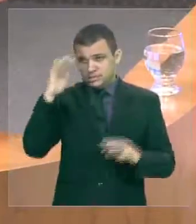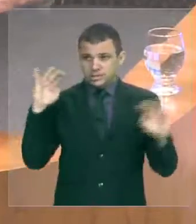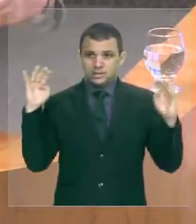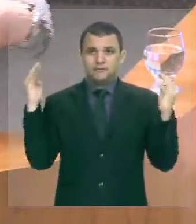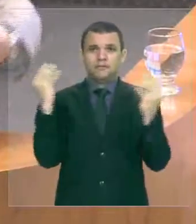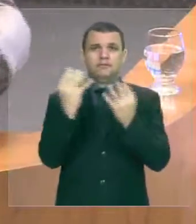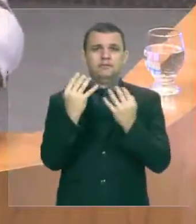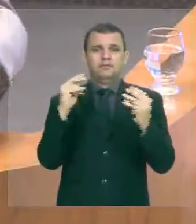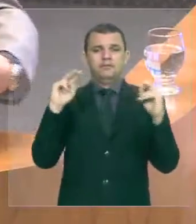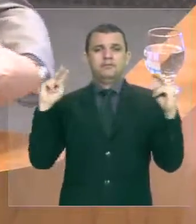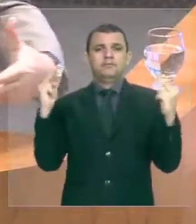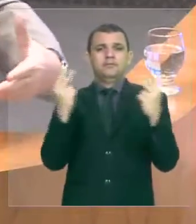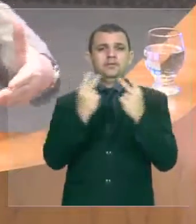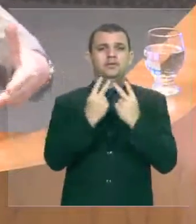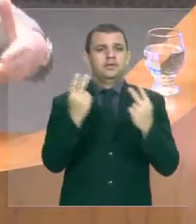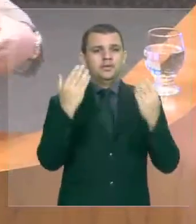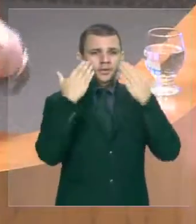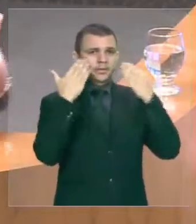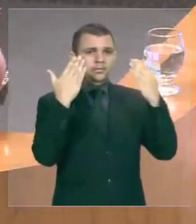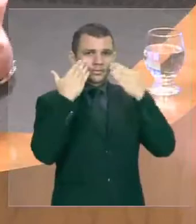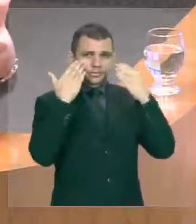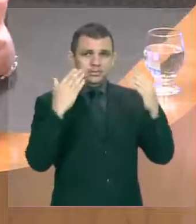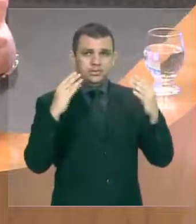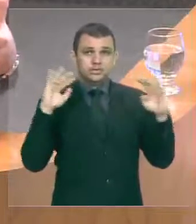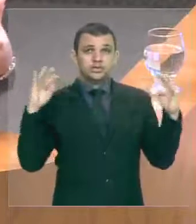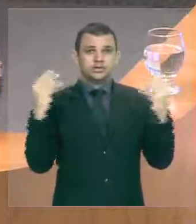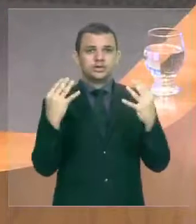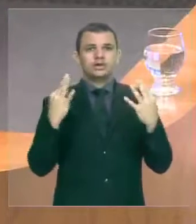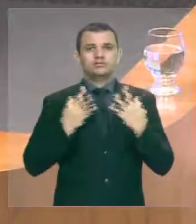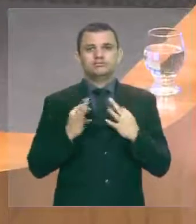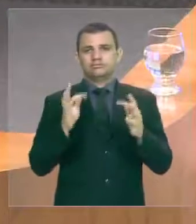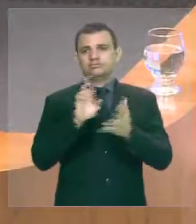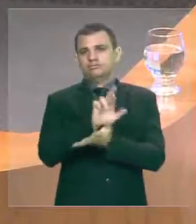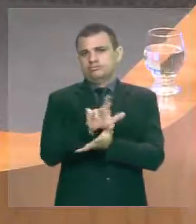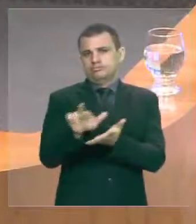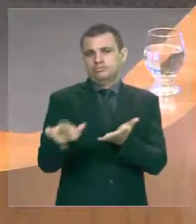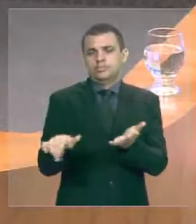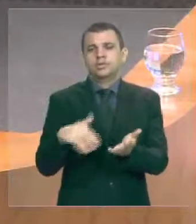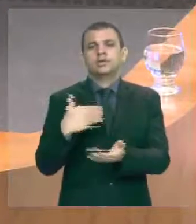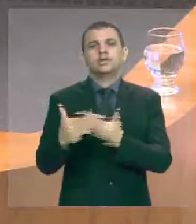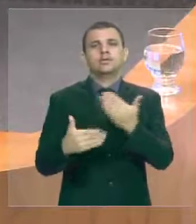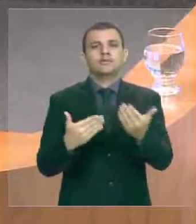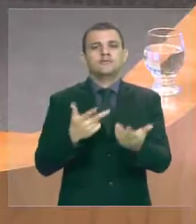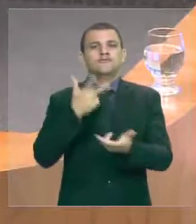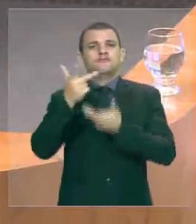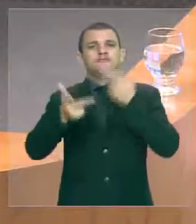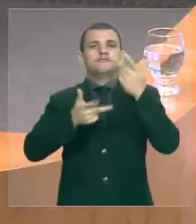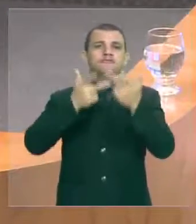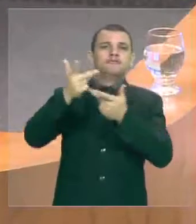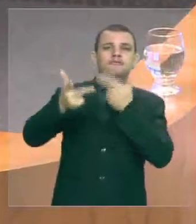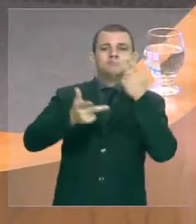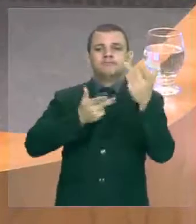demagogo se cerca de tecnologias e vai falar